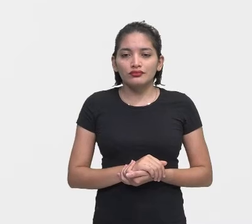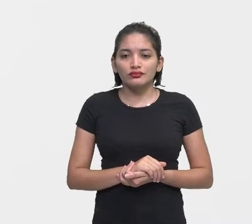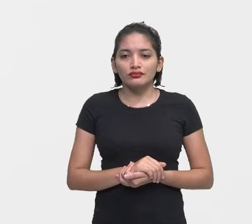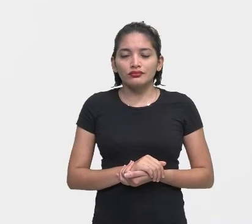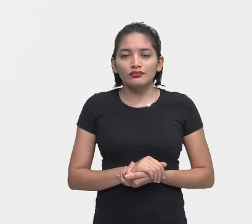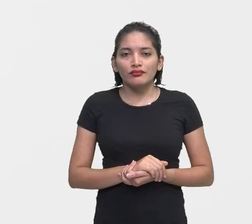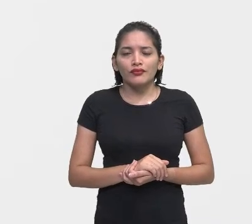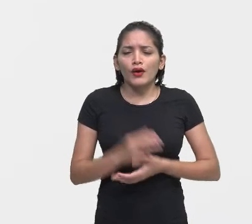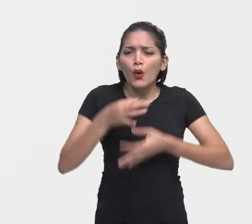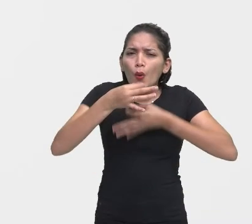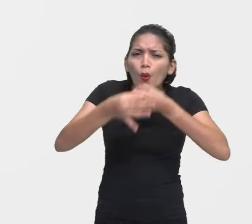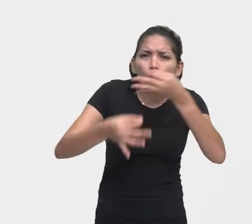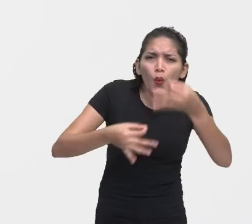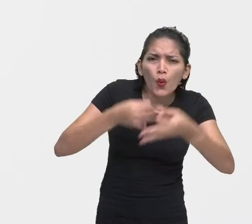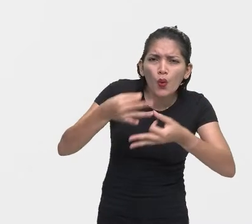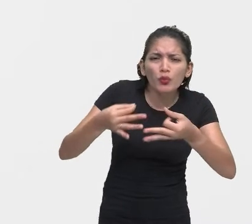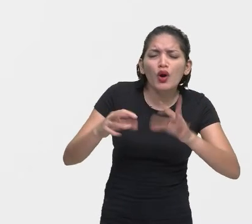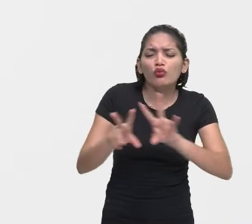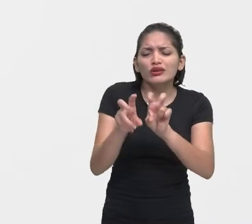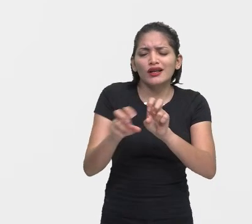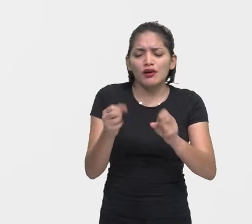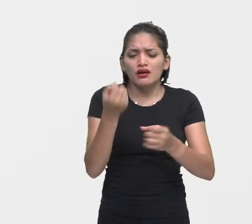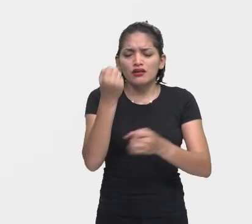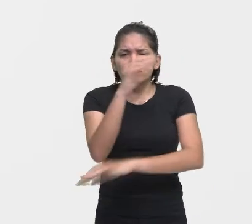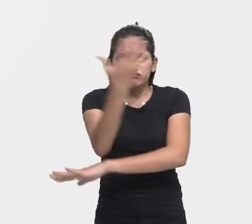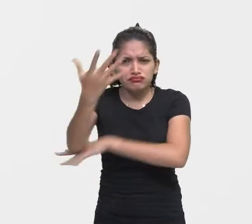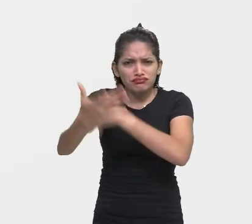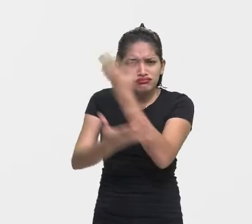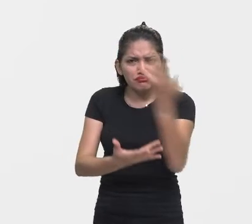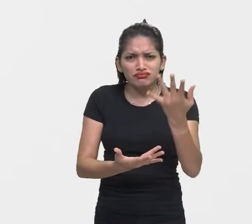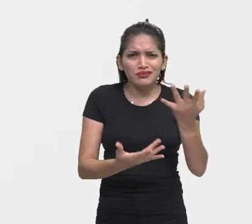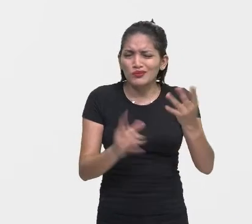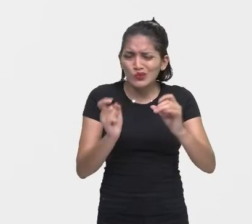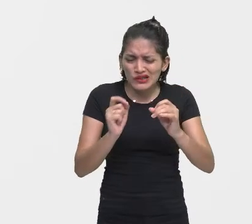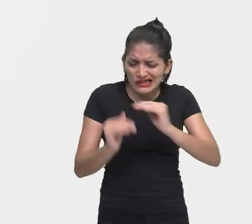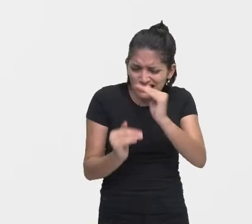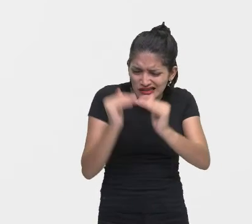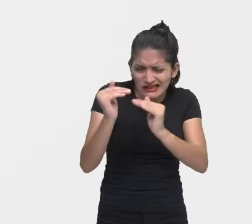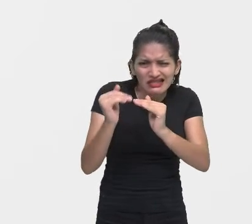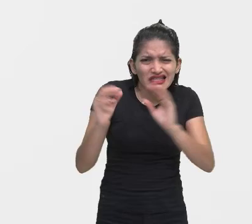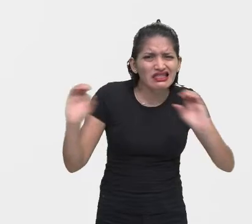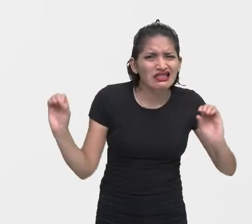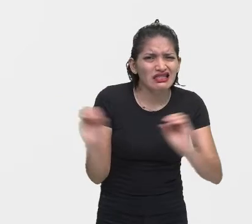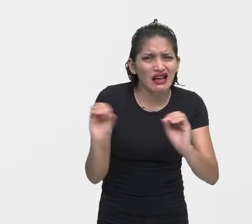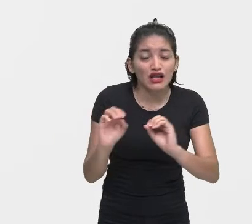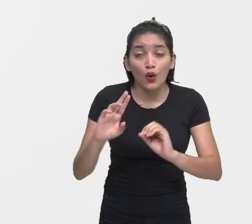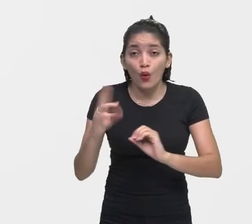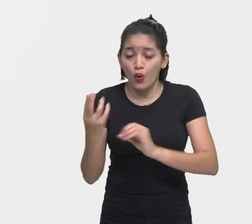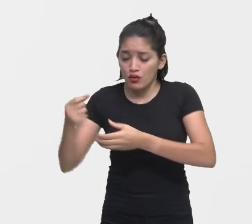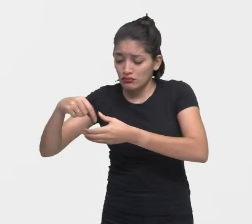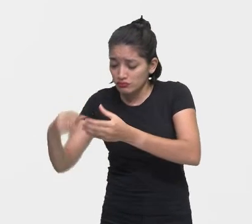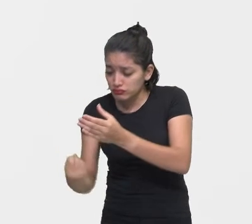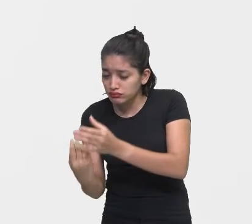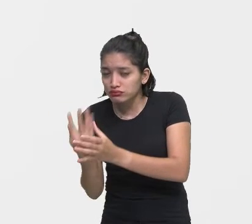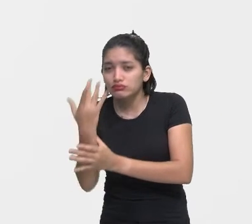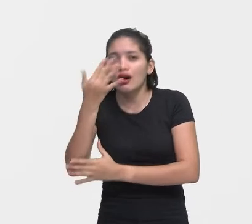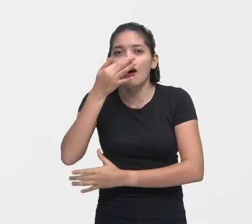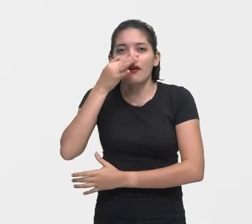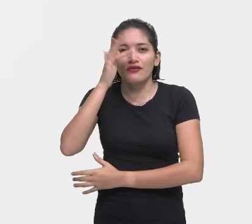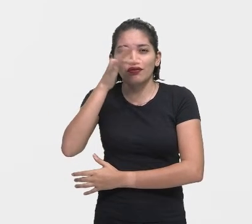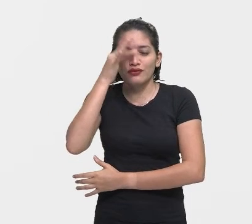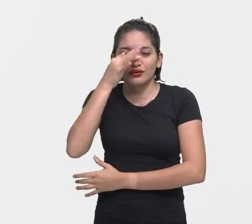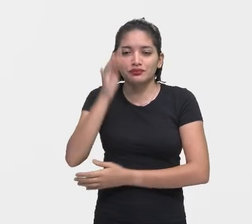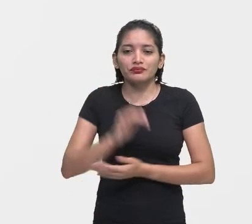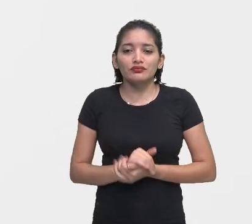Todas as opiniões que há sobre a natureza nunca fizeram crescer uma erva ou nascer uma flor.